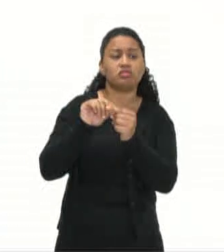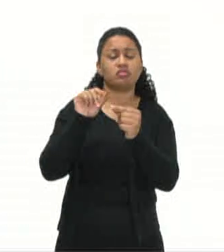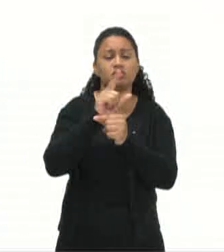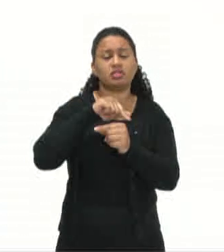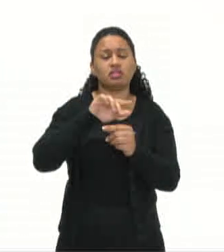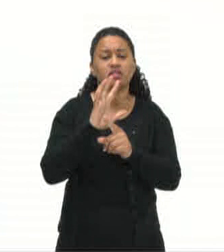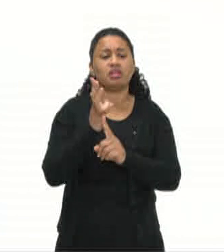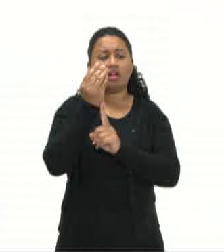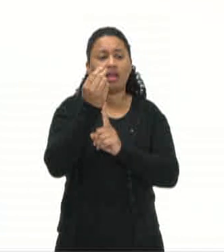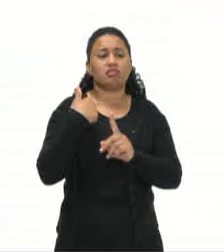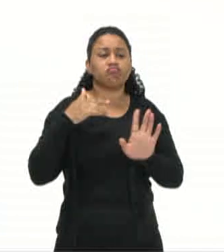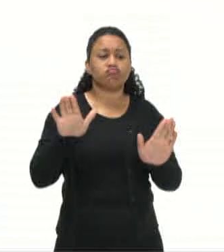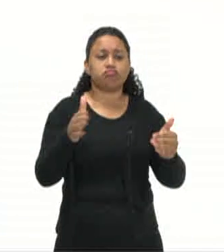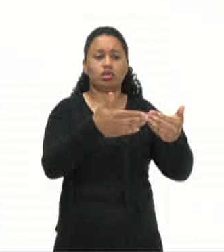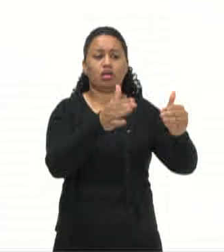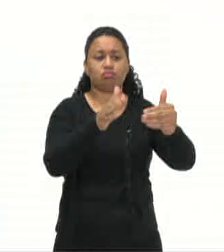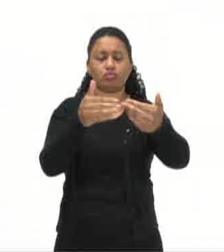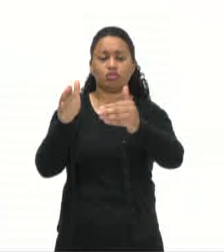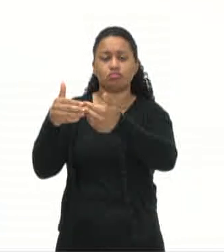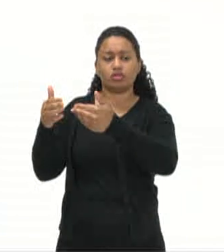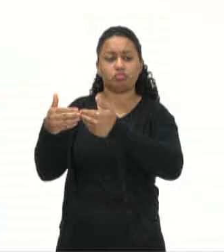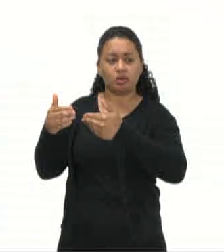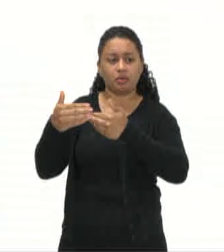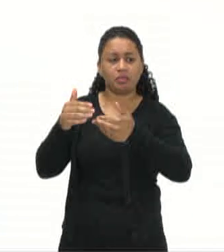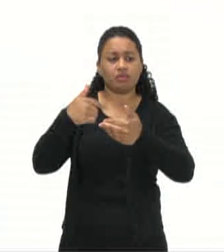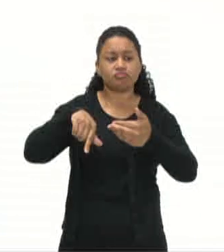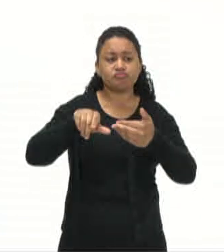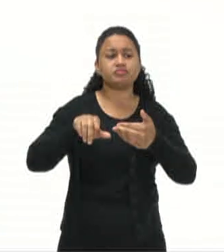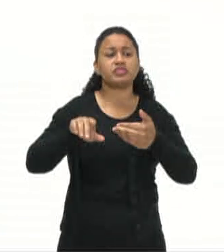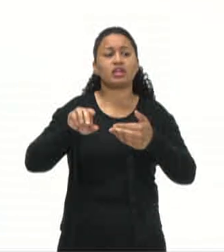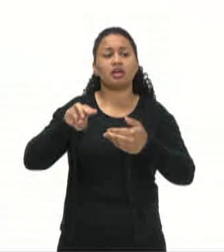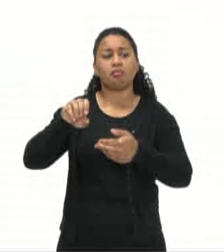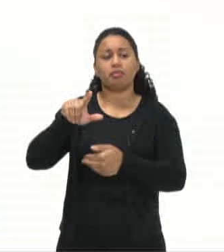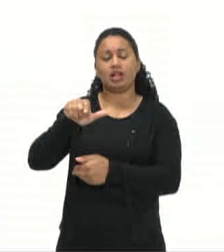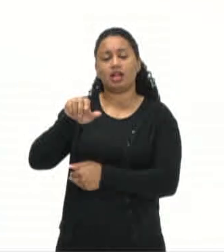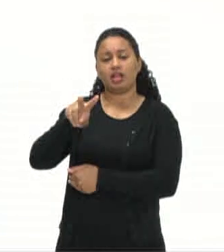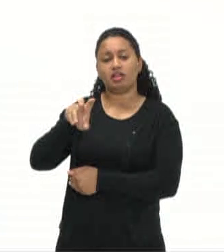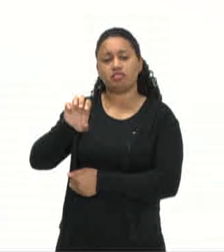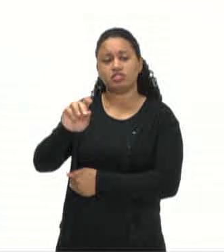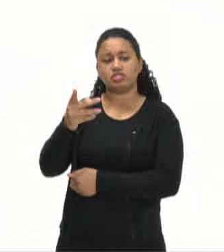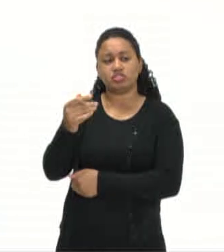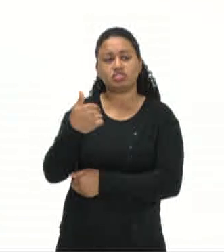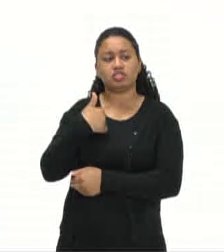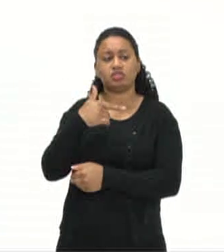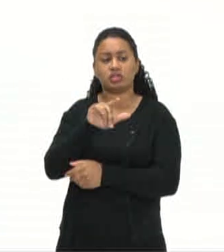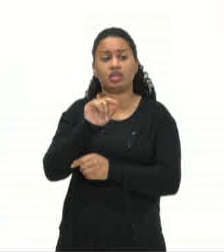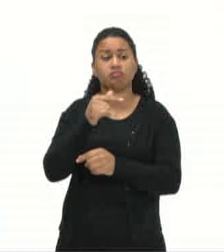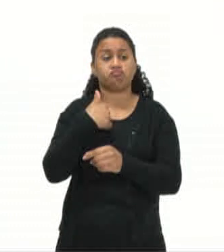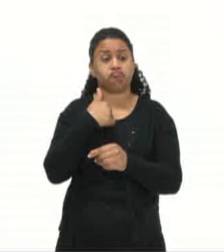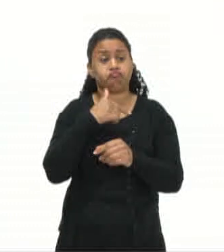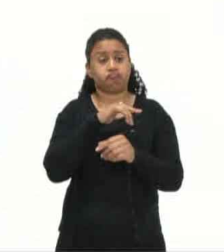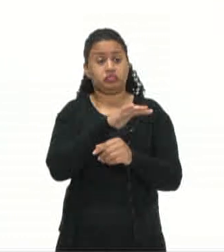país se fechem e, consequentemente, isso enfraquece a carreira de Malevich. Em 1935, ele morre aos 57 anos.